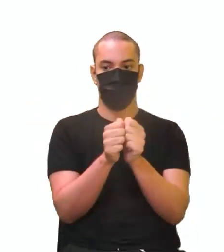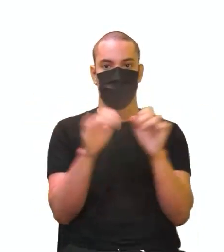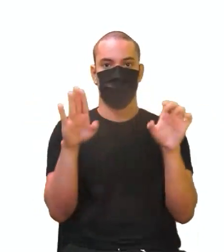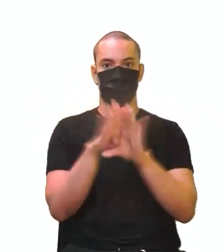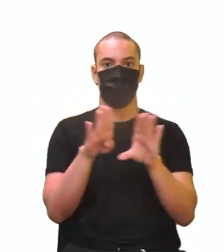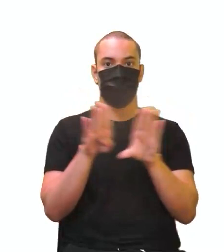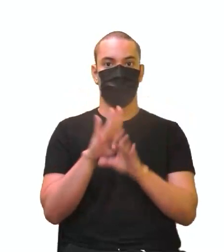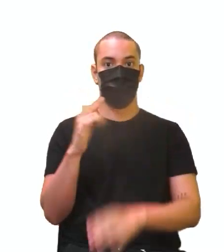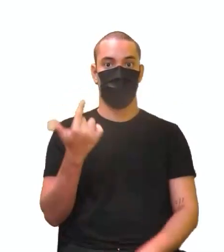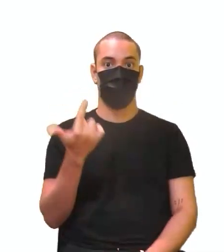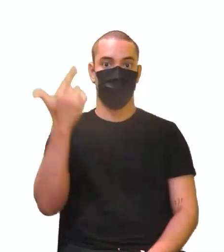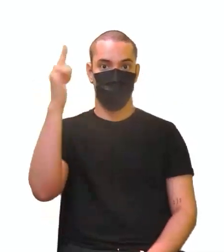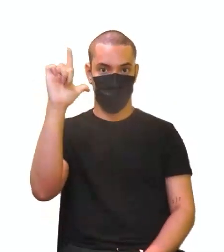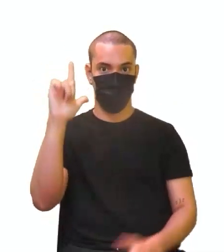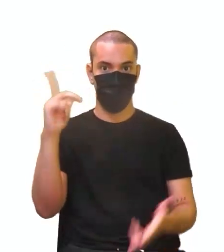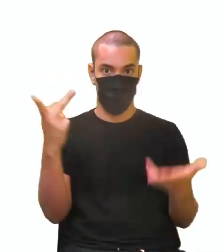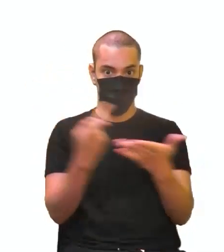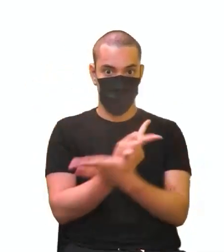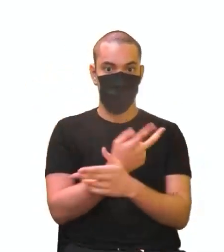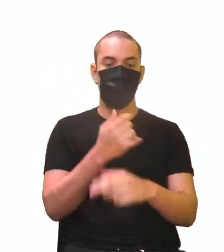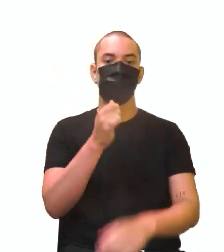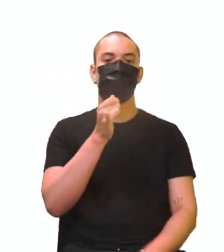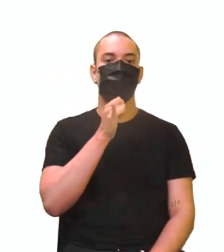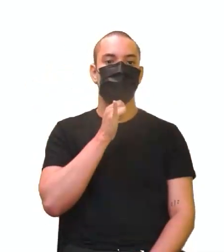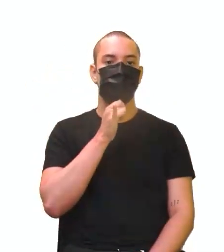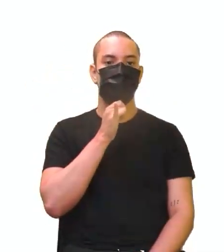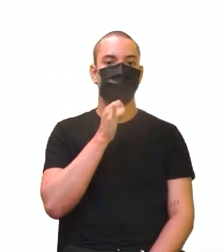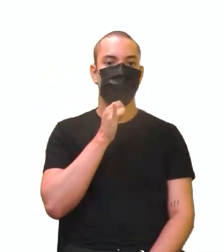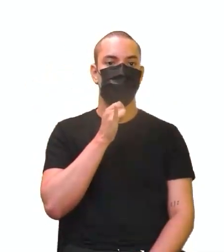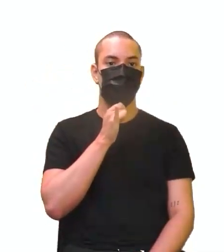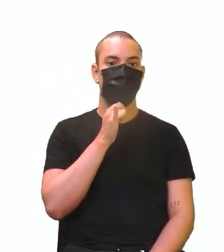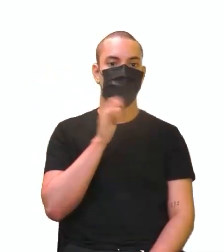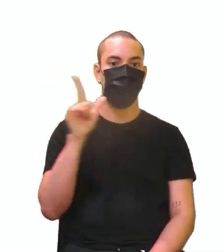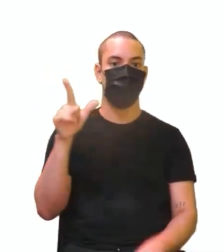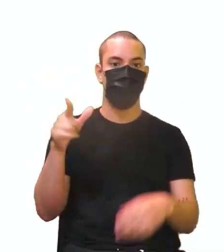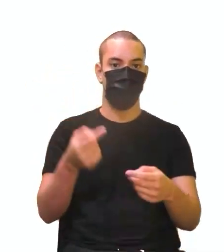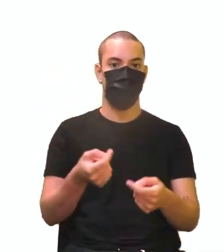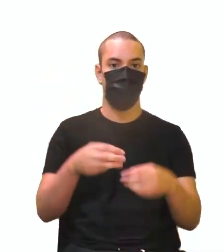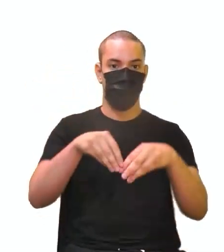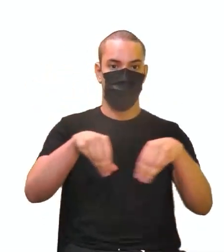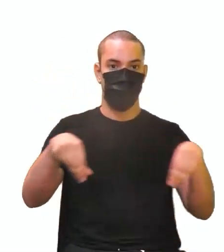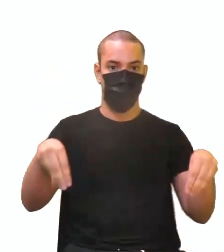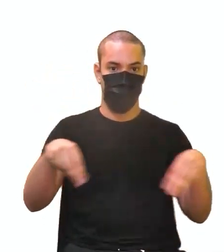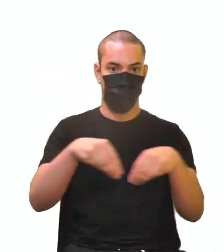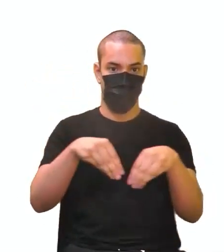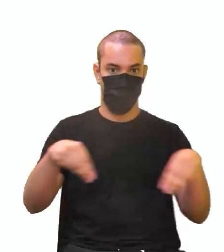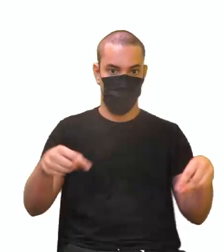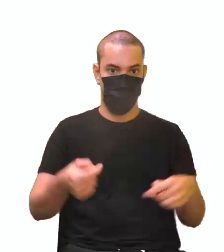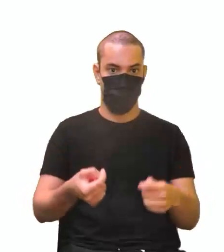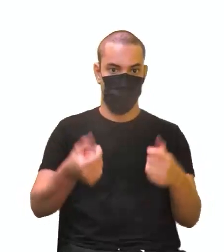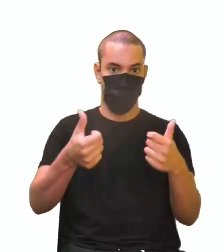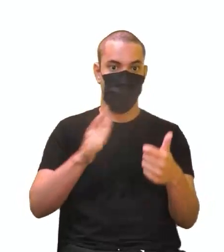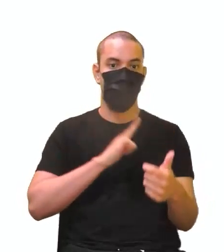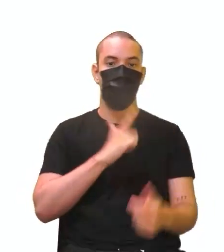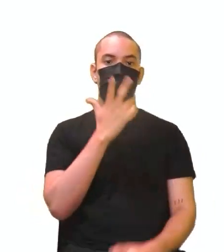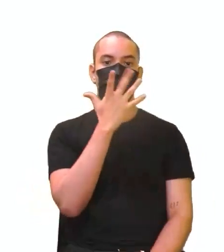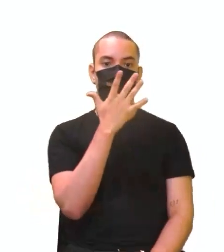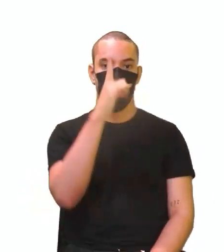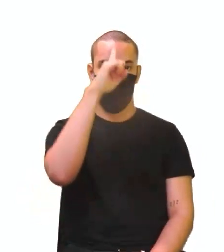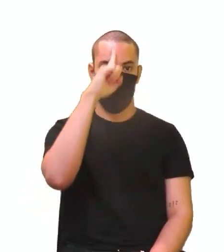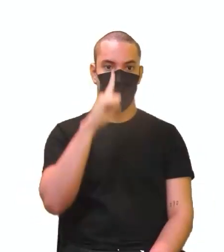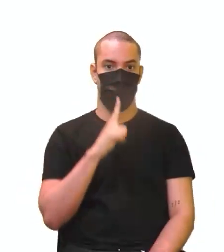juntamente com outro evento acontecendo, por exemplo, lá nas sementes, a cor